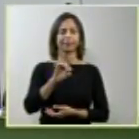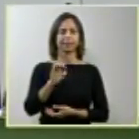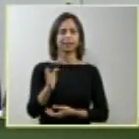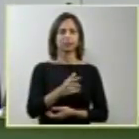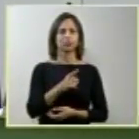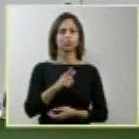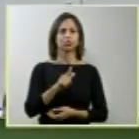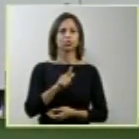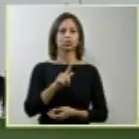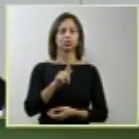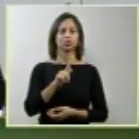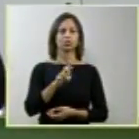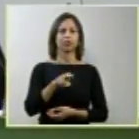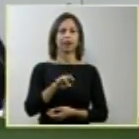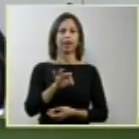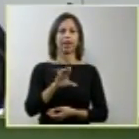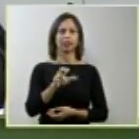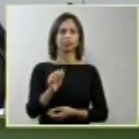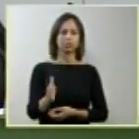Clínica,